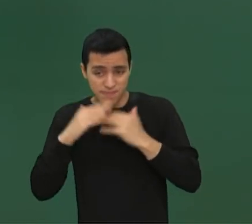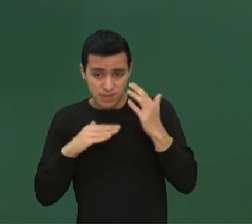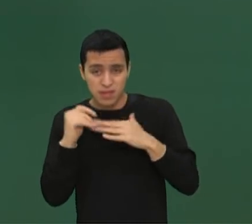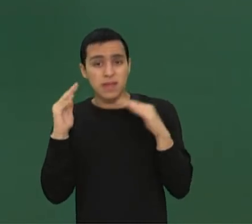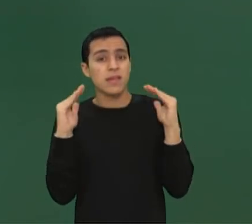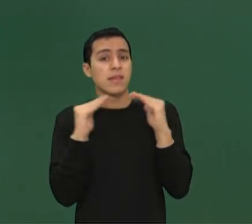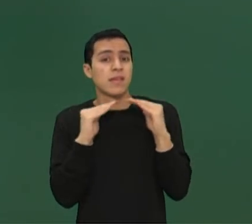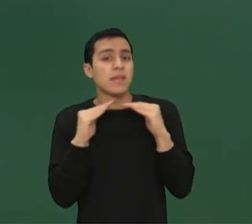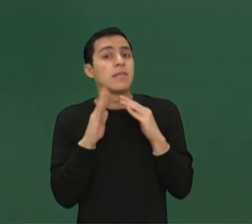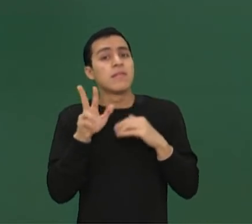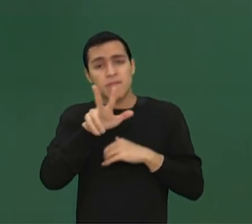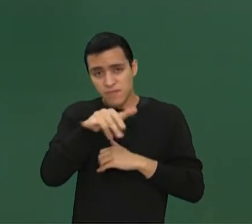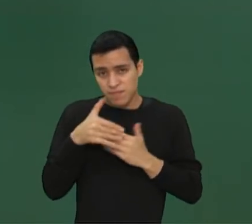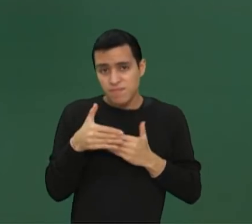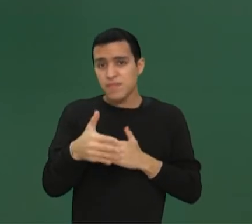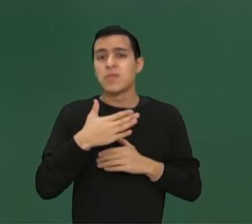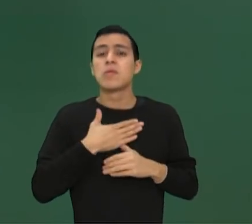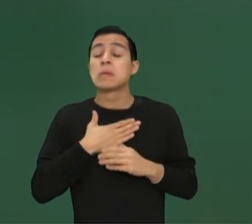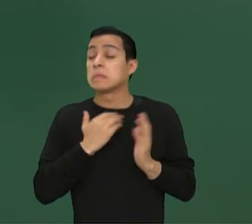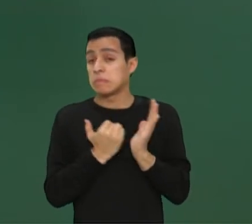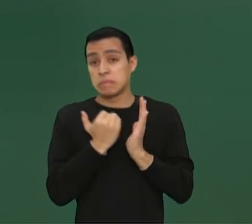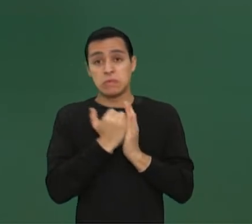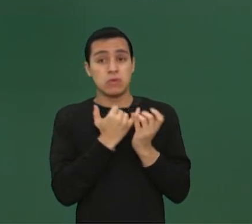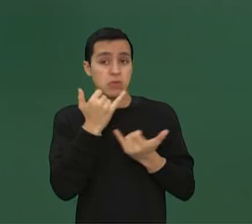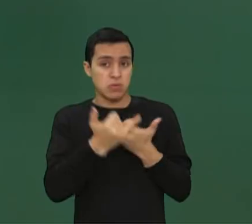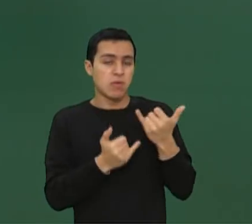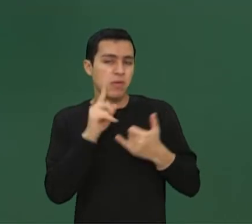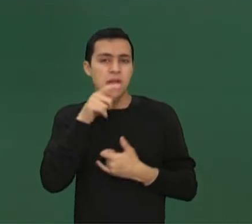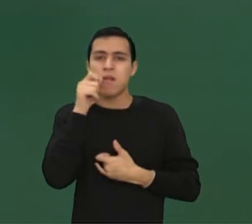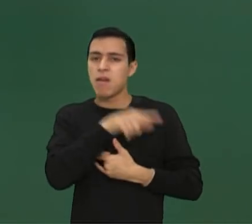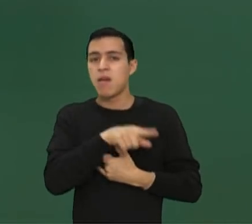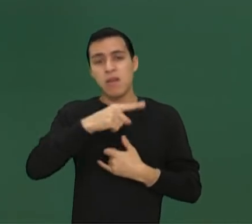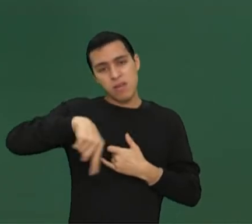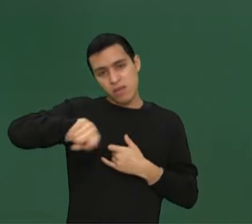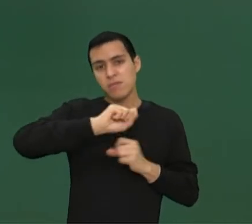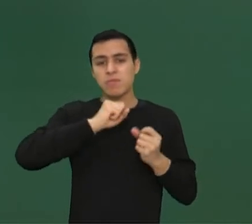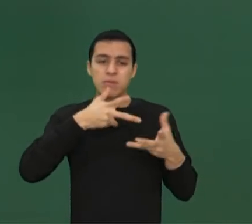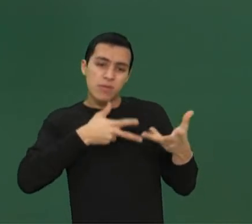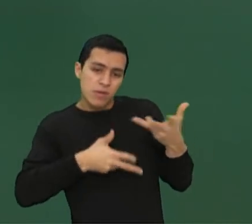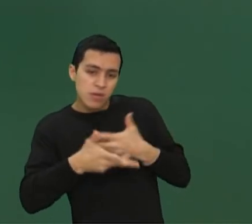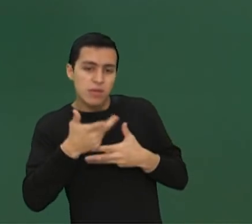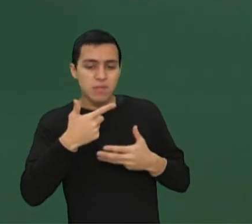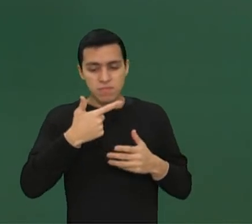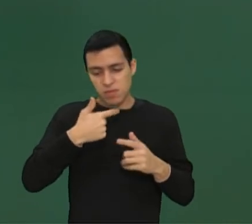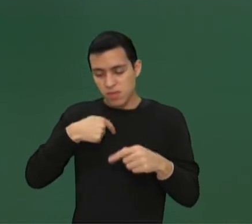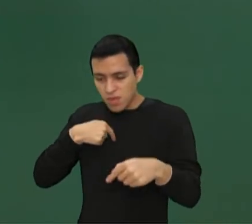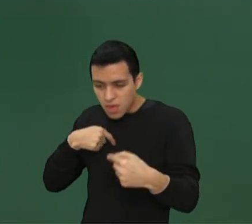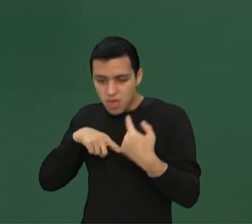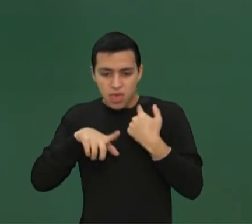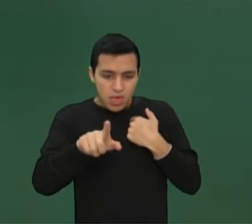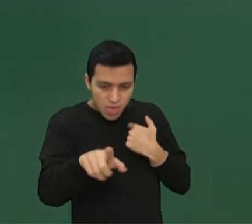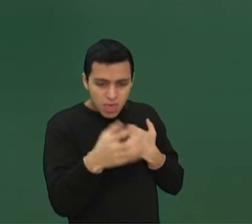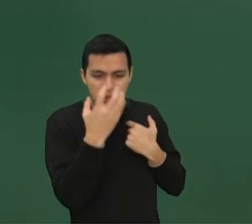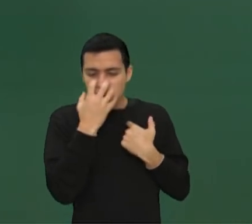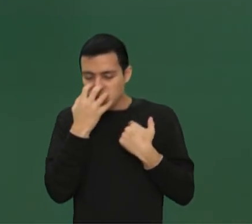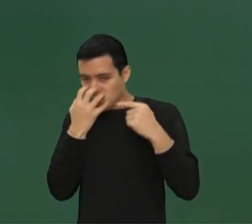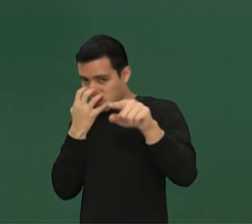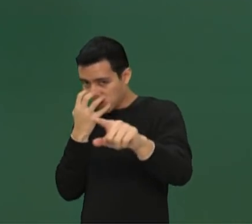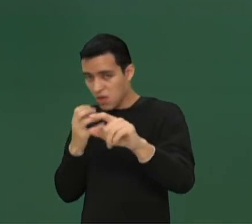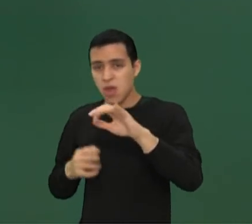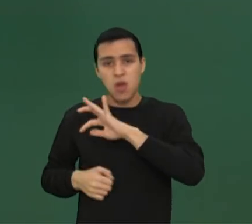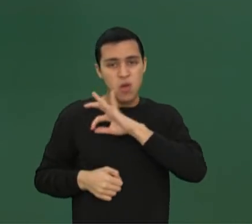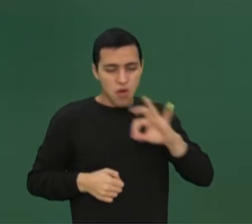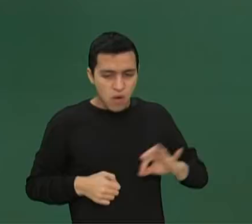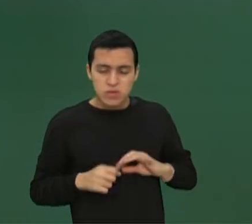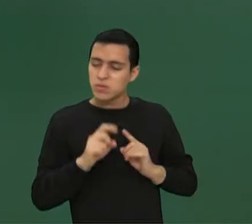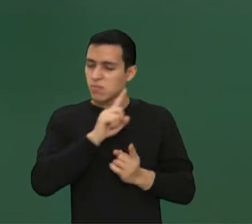vão gostar muito desse jogo. Ele é muito legal, é muito divertido. E daí vocês podem trocar. Um dia você é a onça, outro dia vocês são os cachorros. Então, você vai